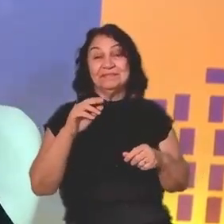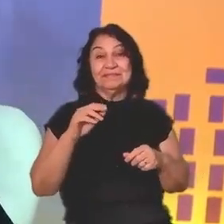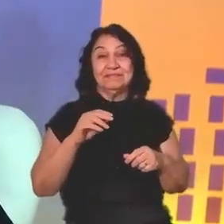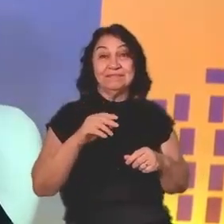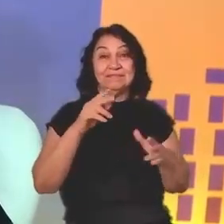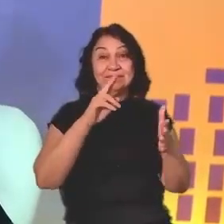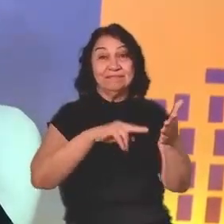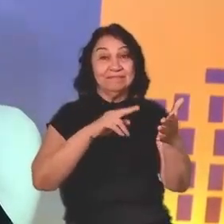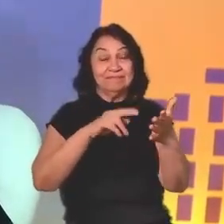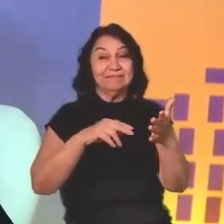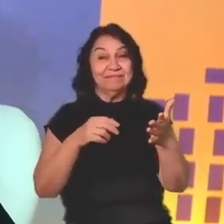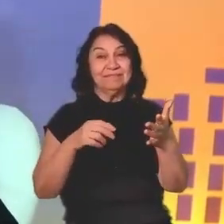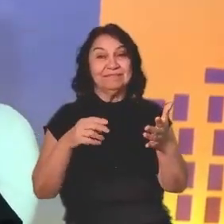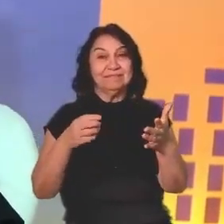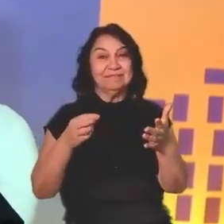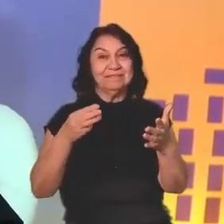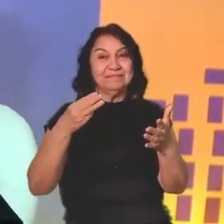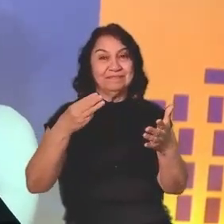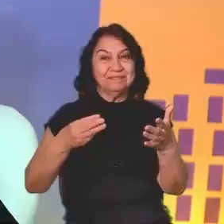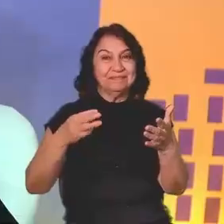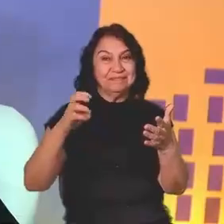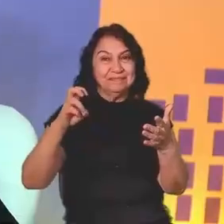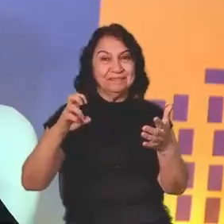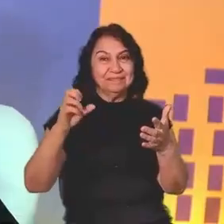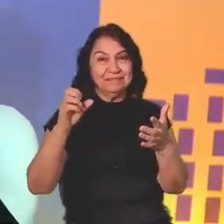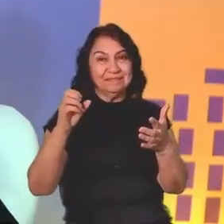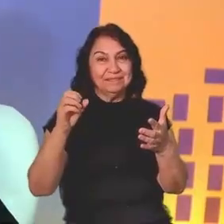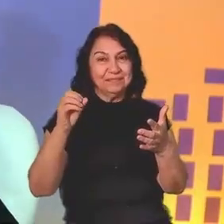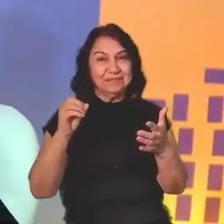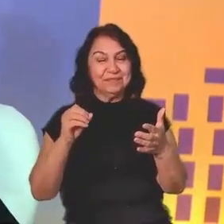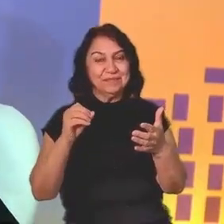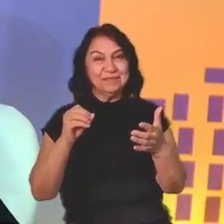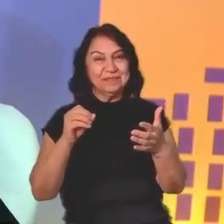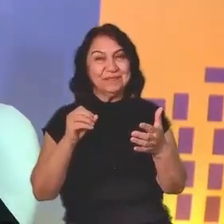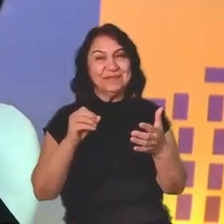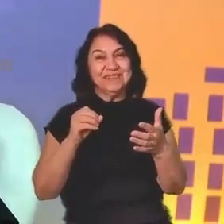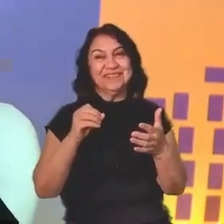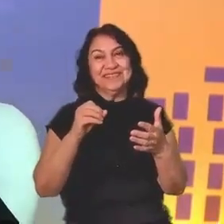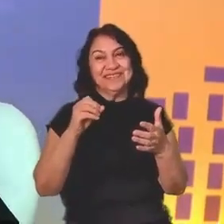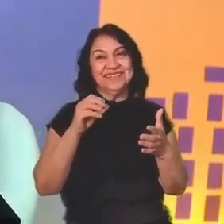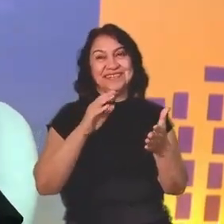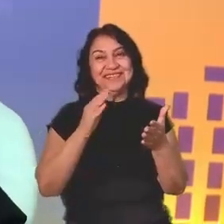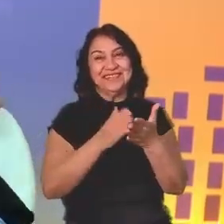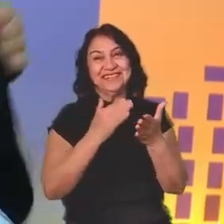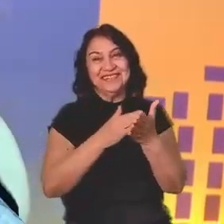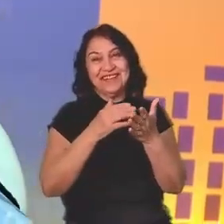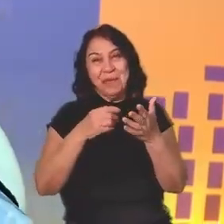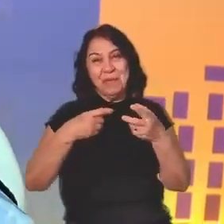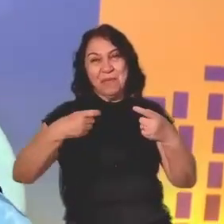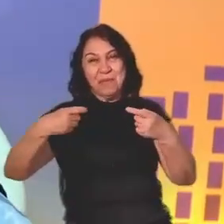350 livrinhos daquele pequenininho? Eu nem sei se existe. Faroeste. Ah.